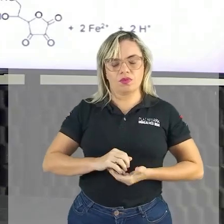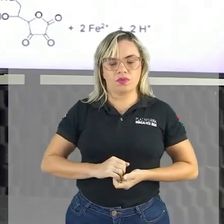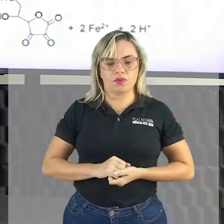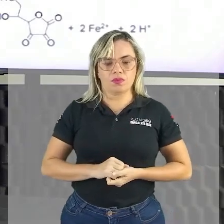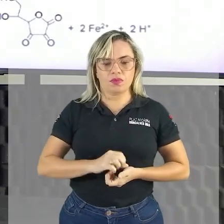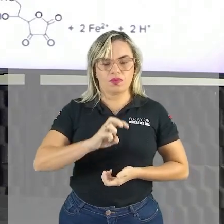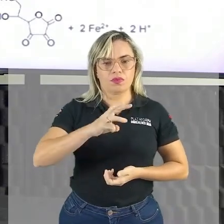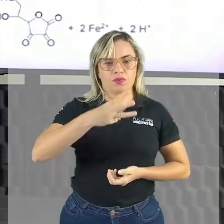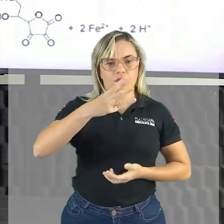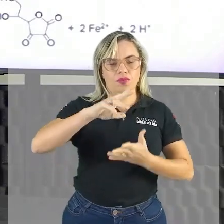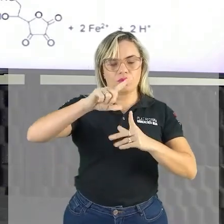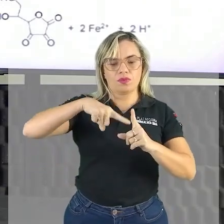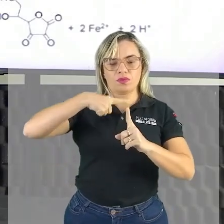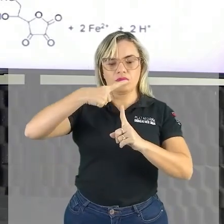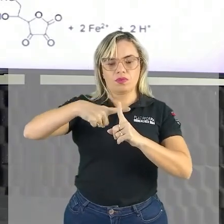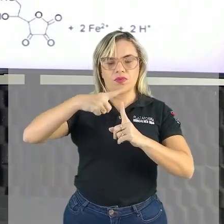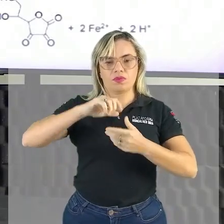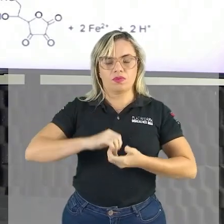Não, 3+.